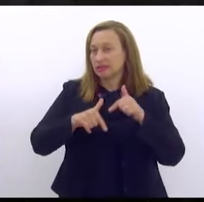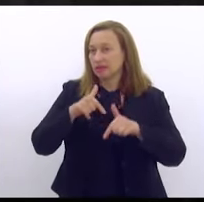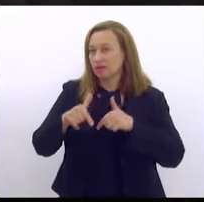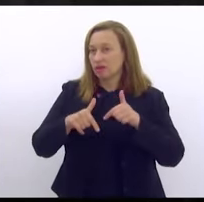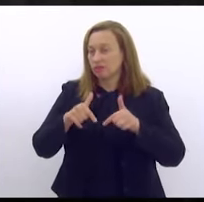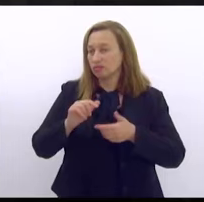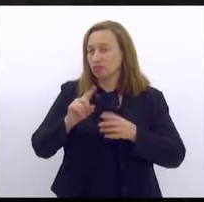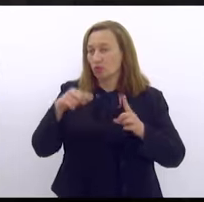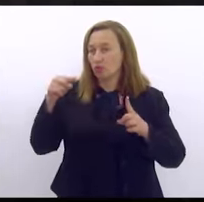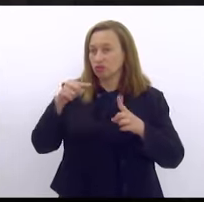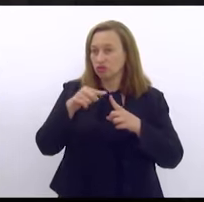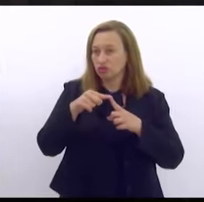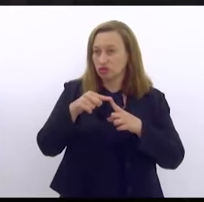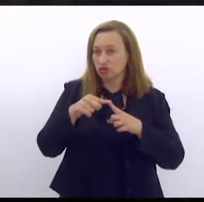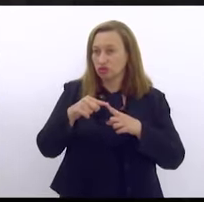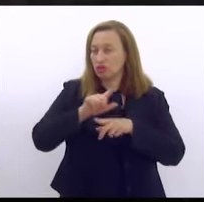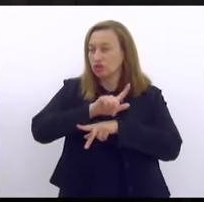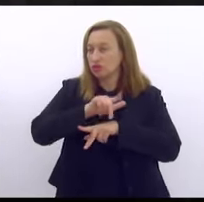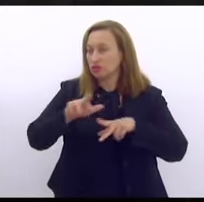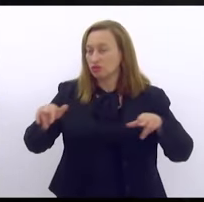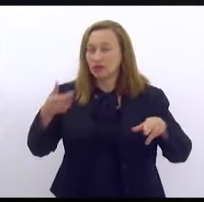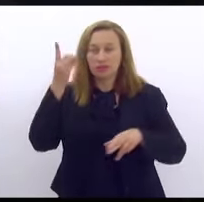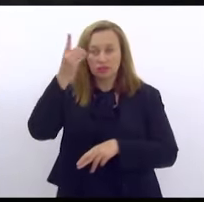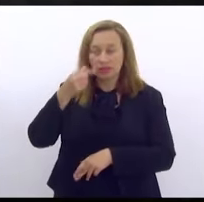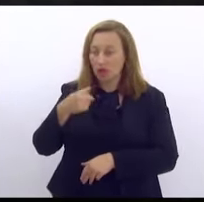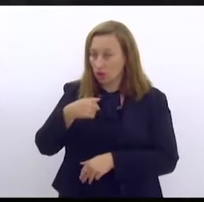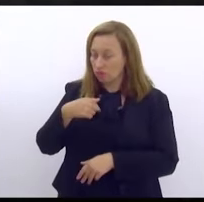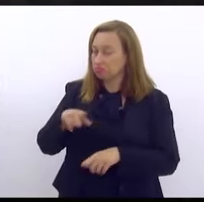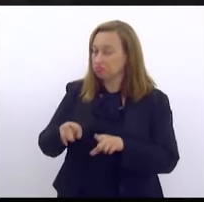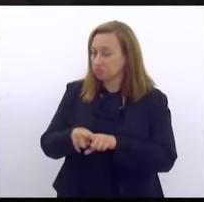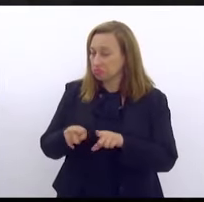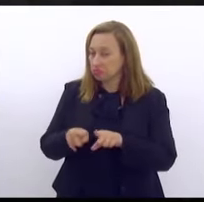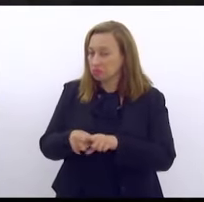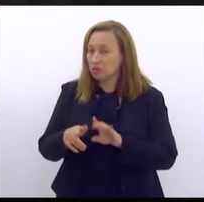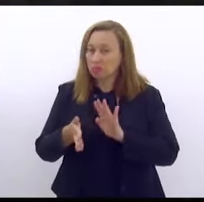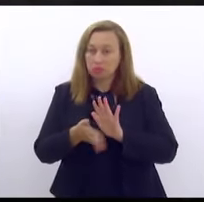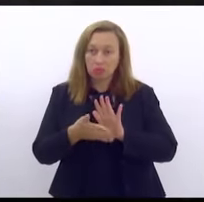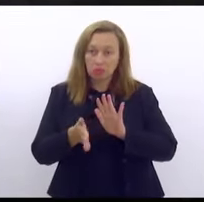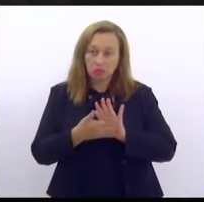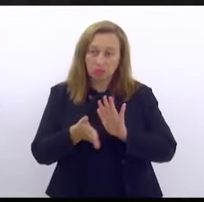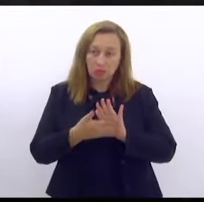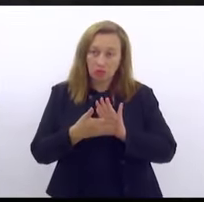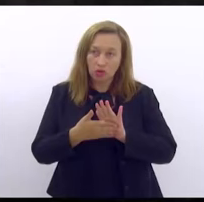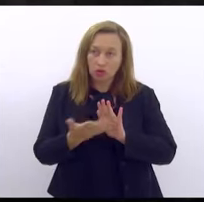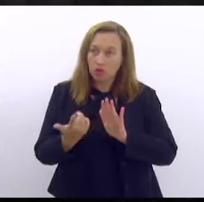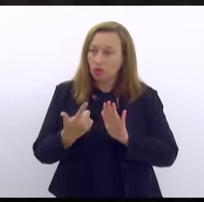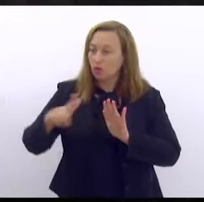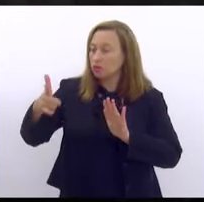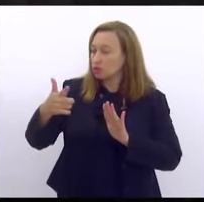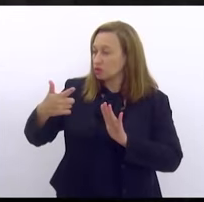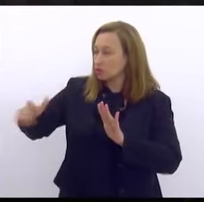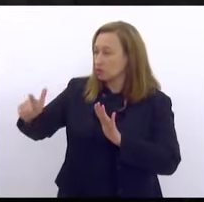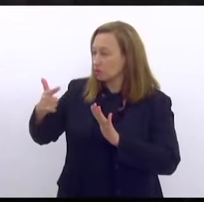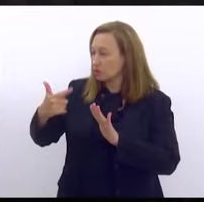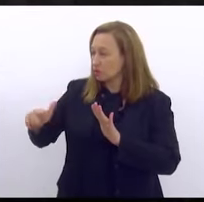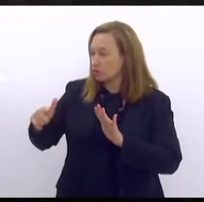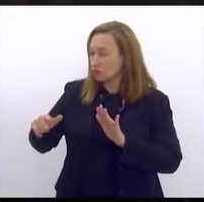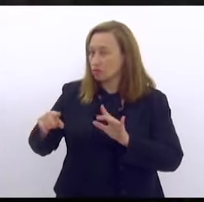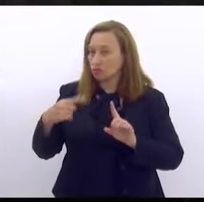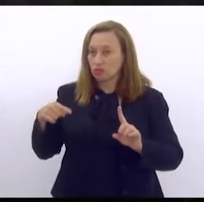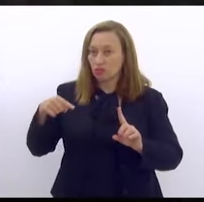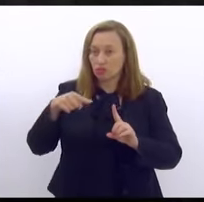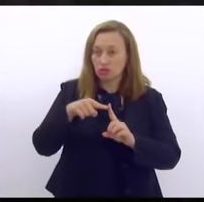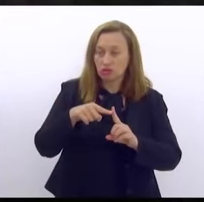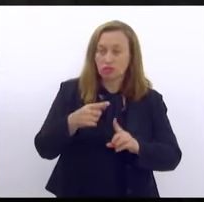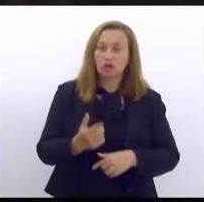E os diversos deputados, eu inclusive, propuseram outras missões.